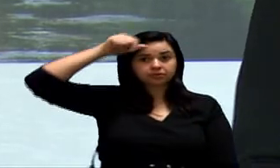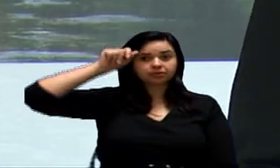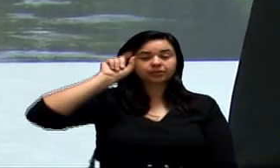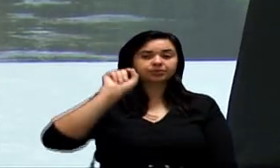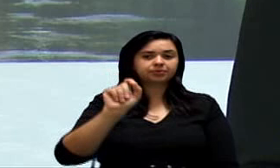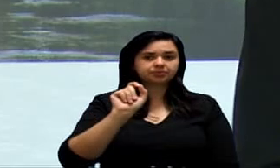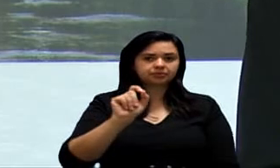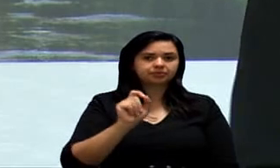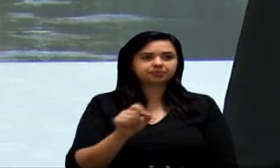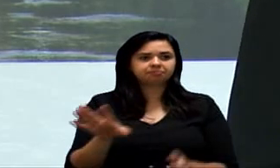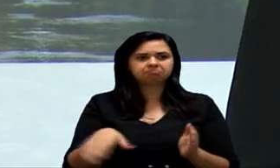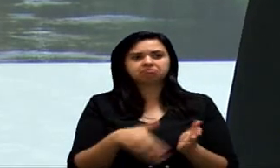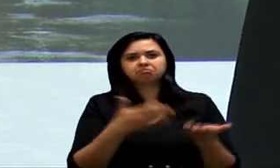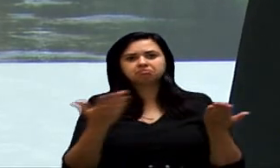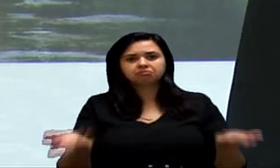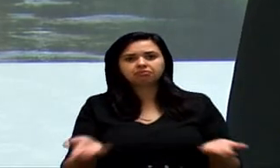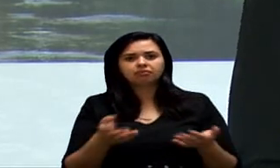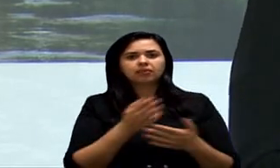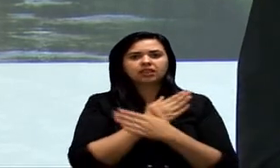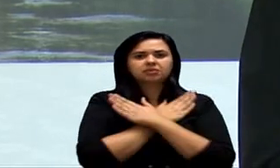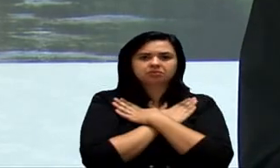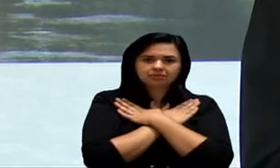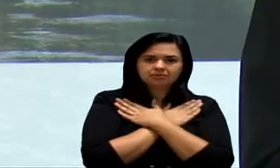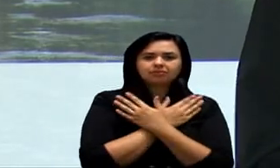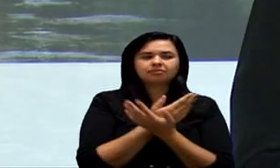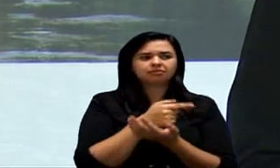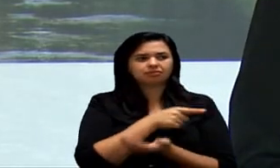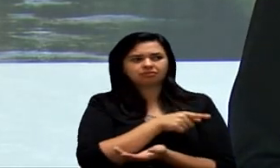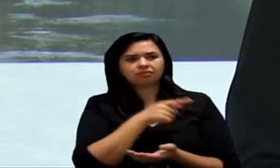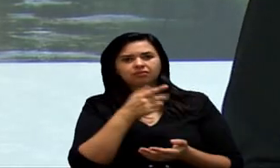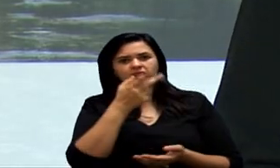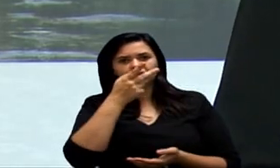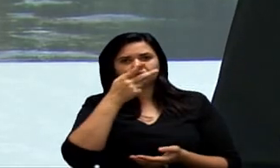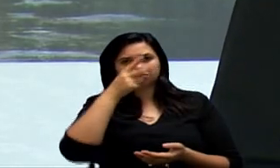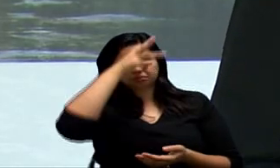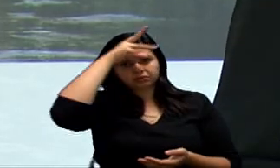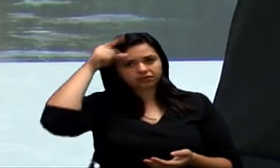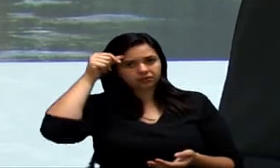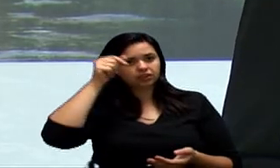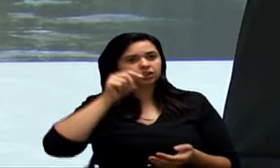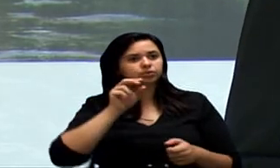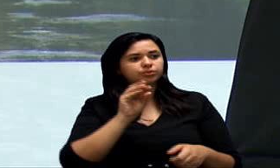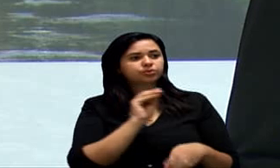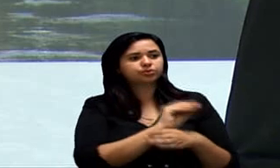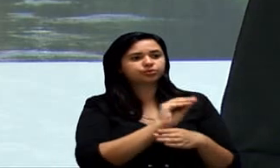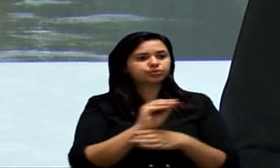quais os cemitérios que a Prefeitura hoje tem a responsabilidade.